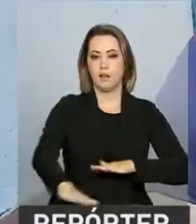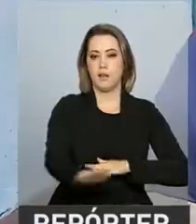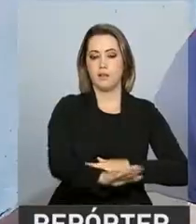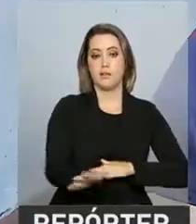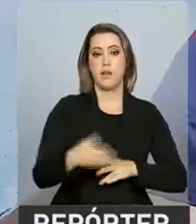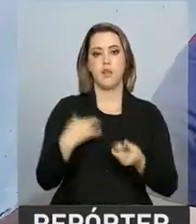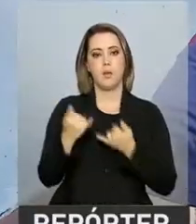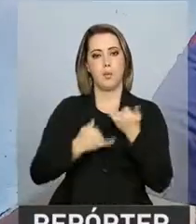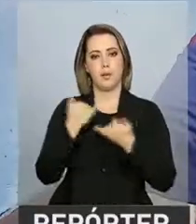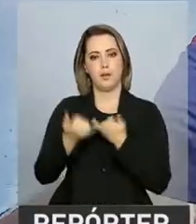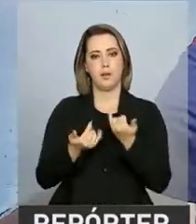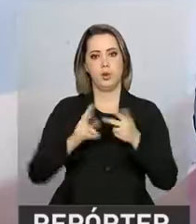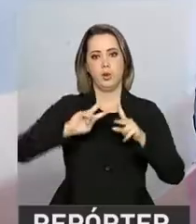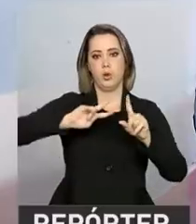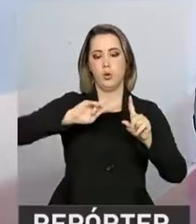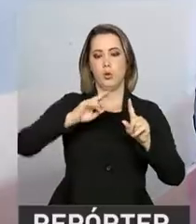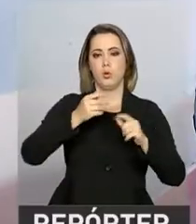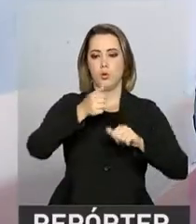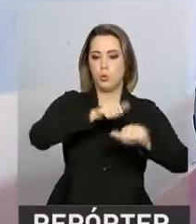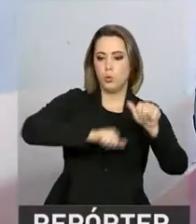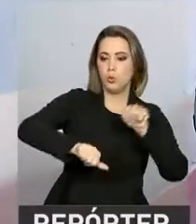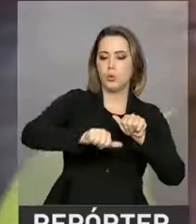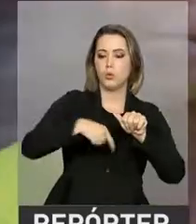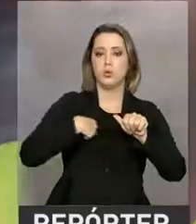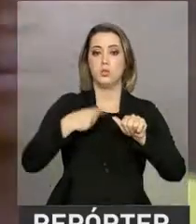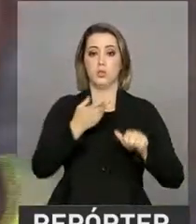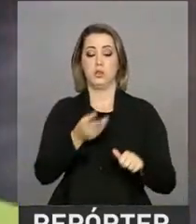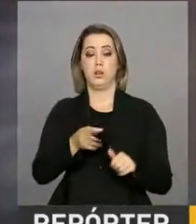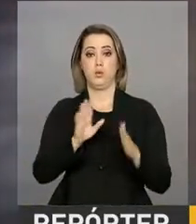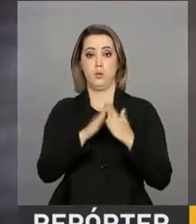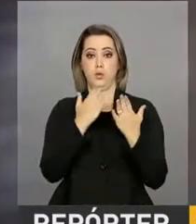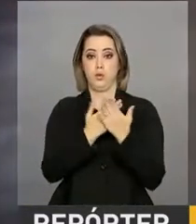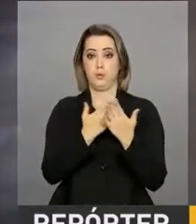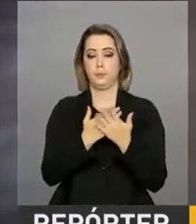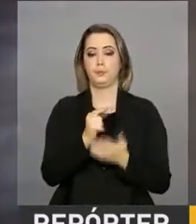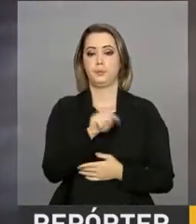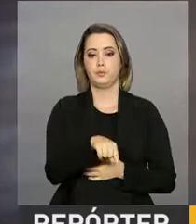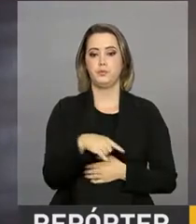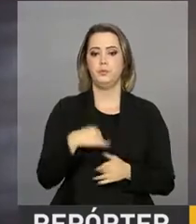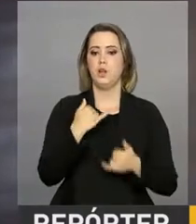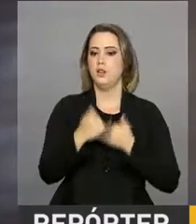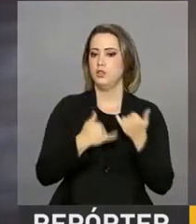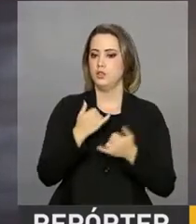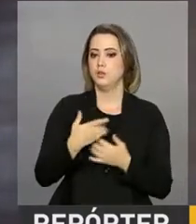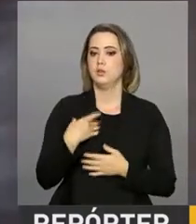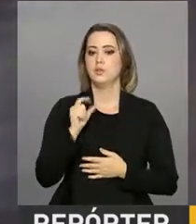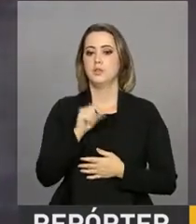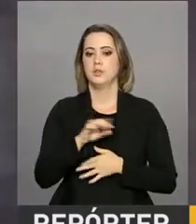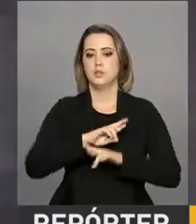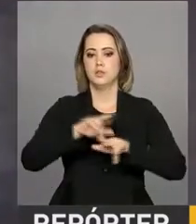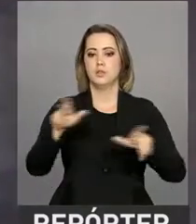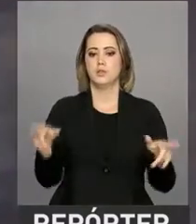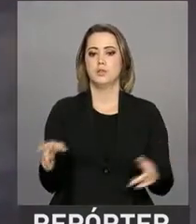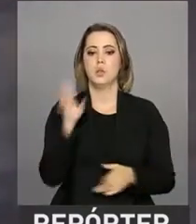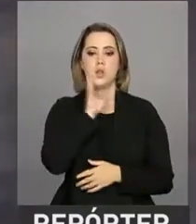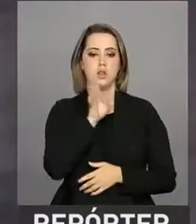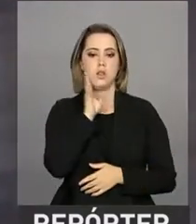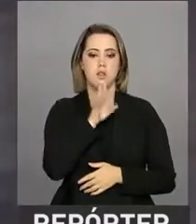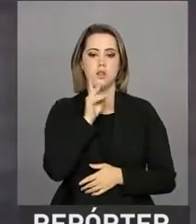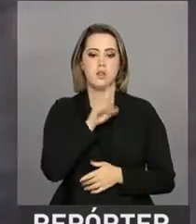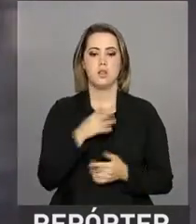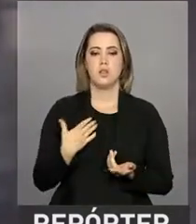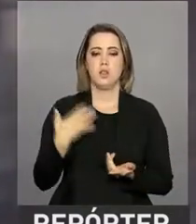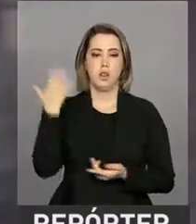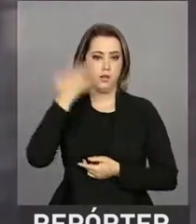esportes no turno contrário ao da escola e adora. A gente faz muita coisa, bem legal. A gente faz